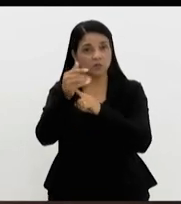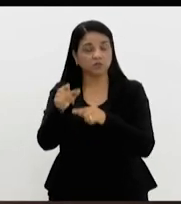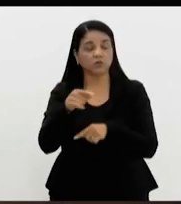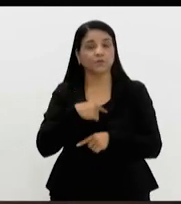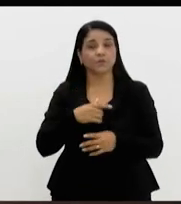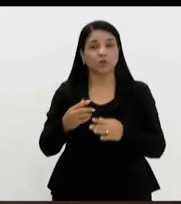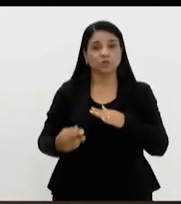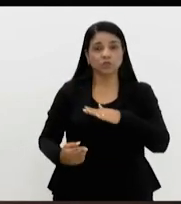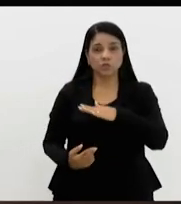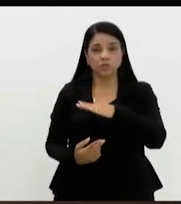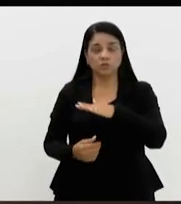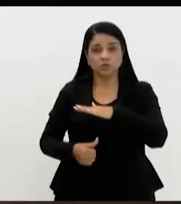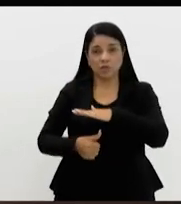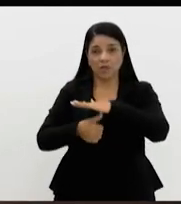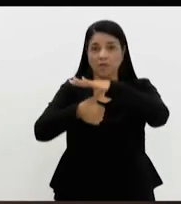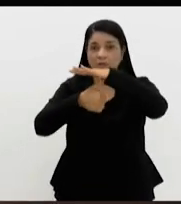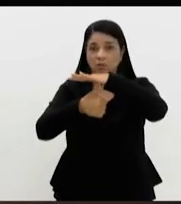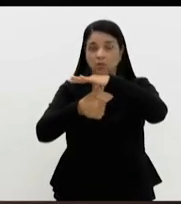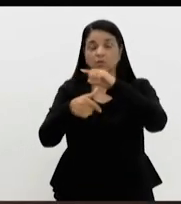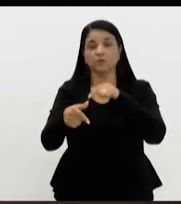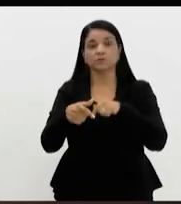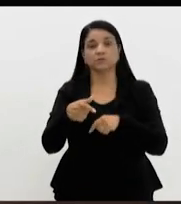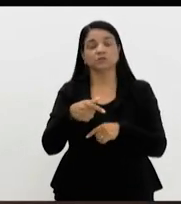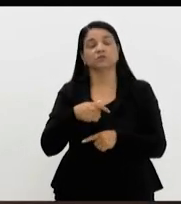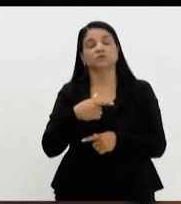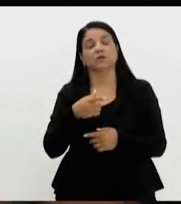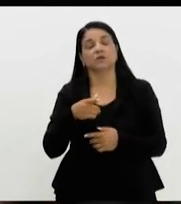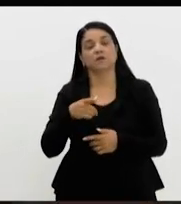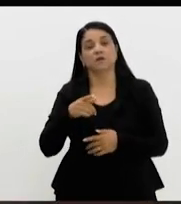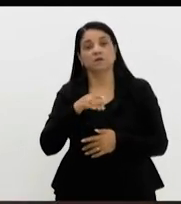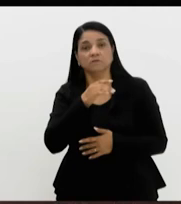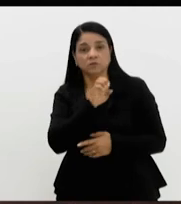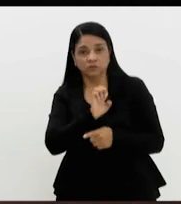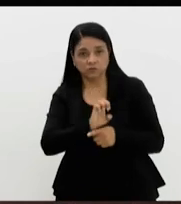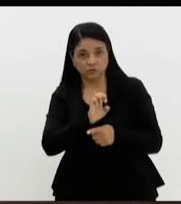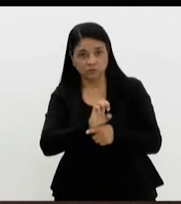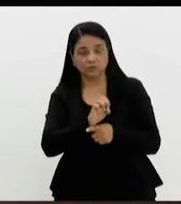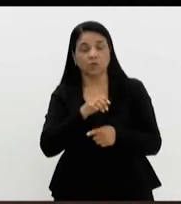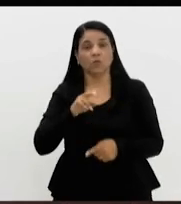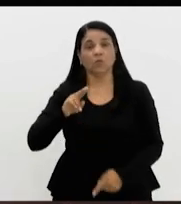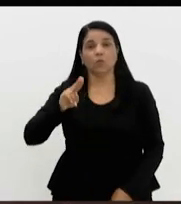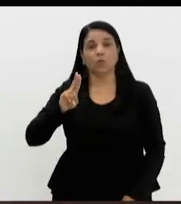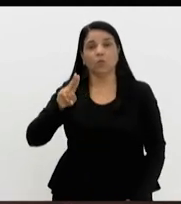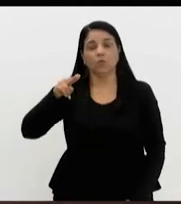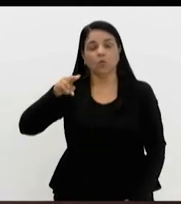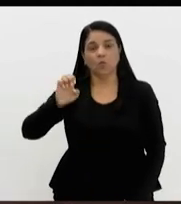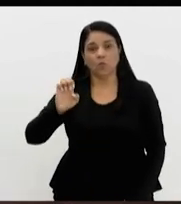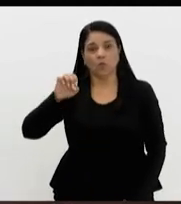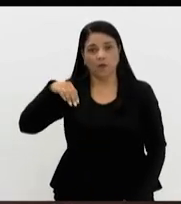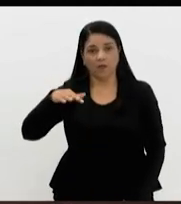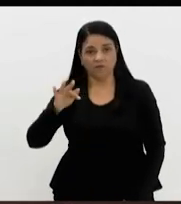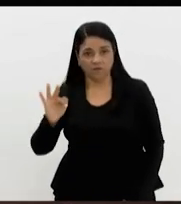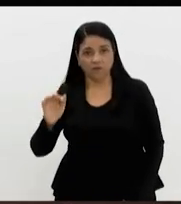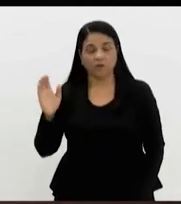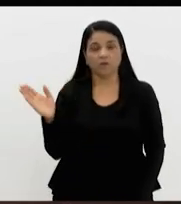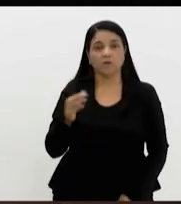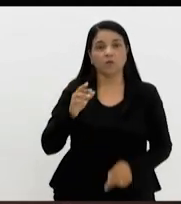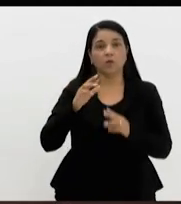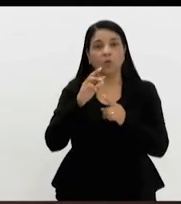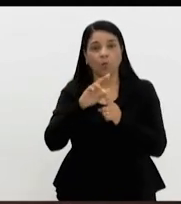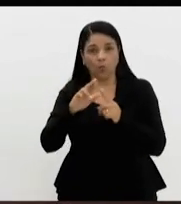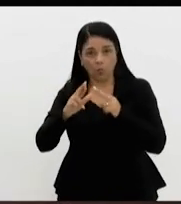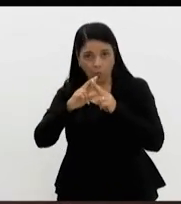reitores das universidades estaduais, a UENF e a UERJ, como também representantes das